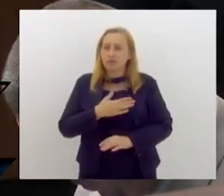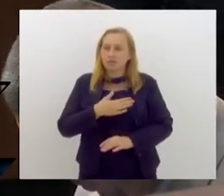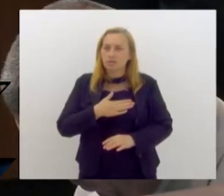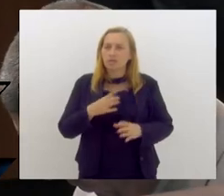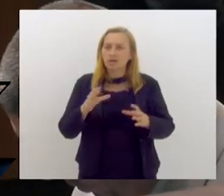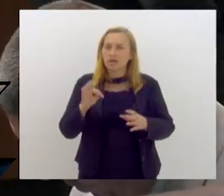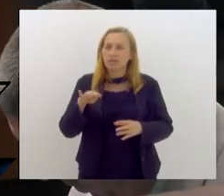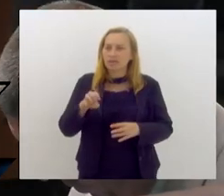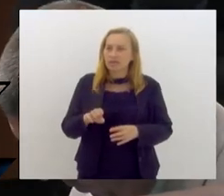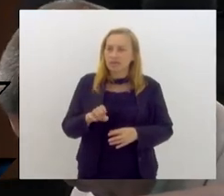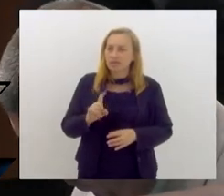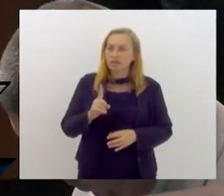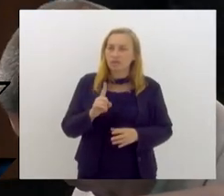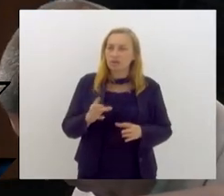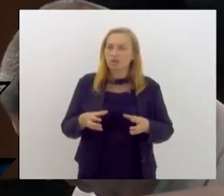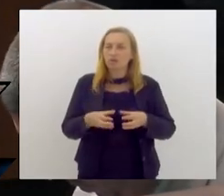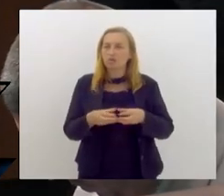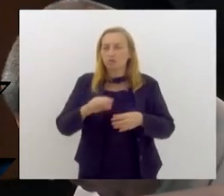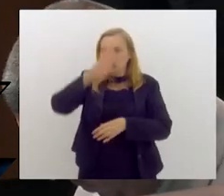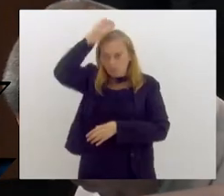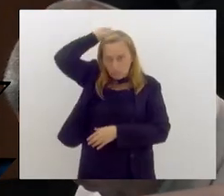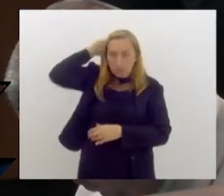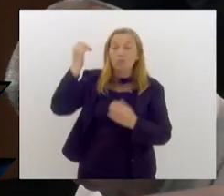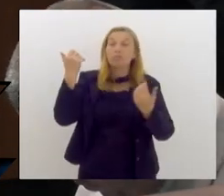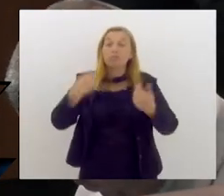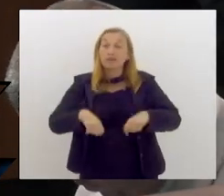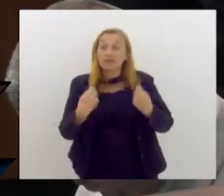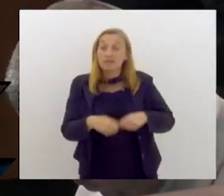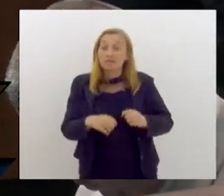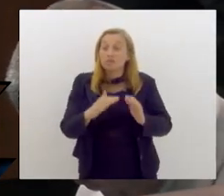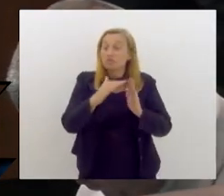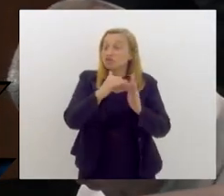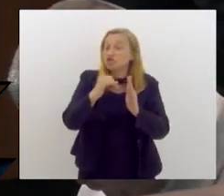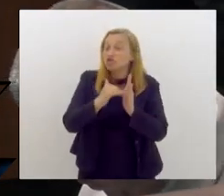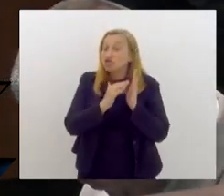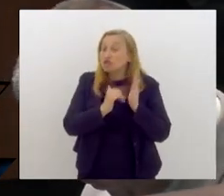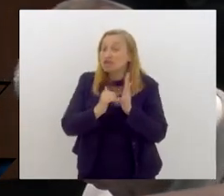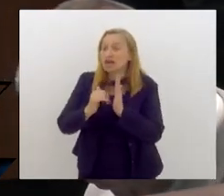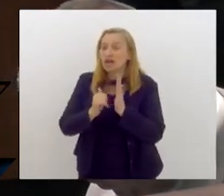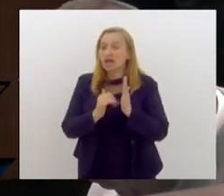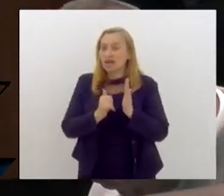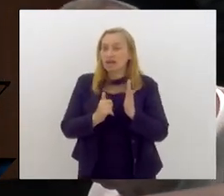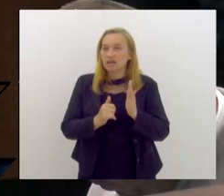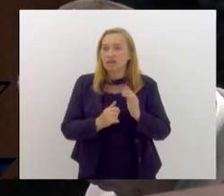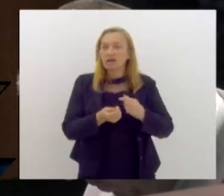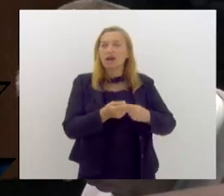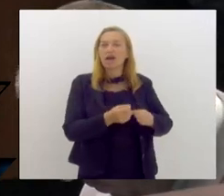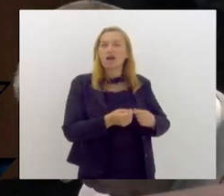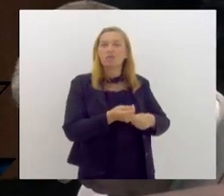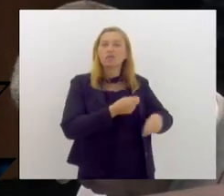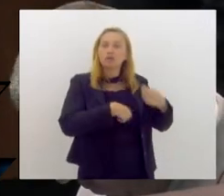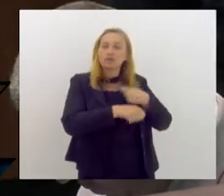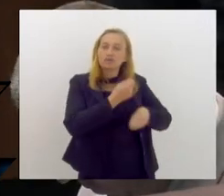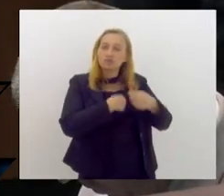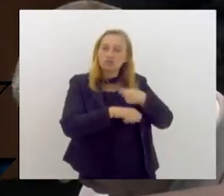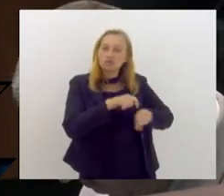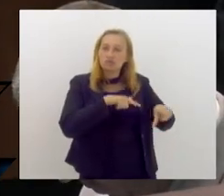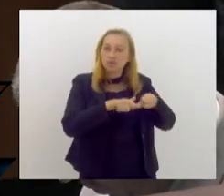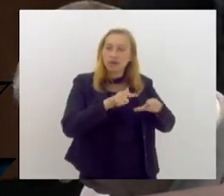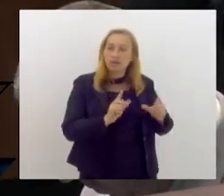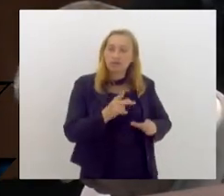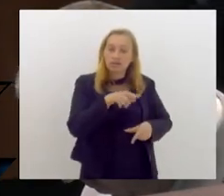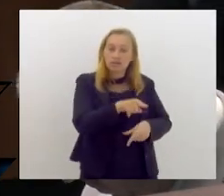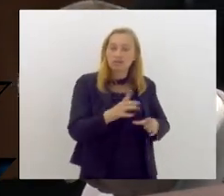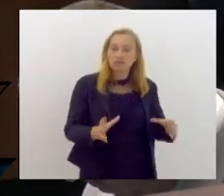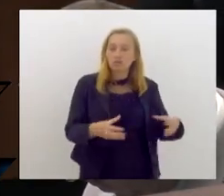que não deve ser do Corpo de Bombeiro. Nós precisamos retirar a função administrativa desses órgãos